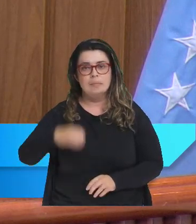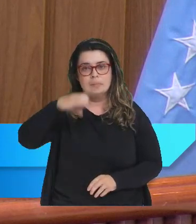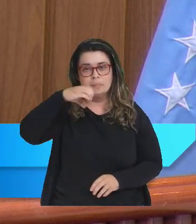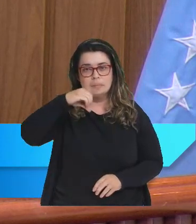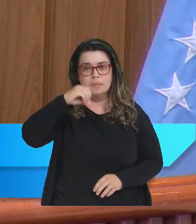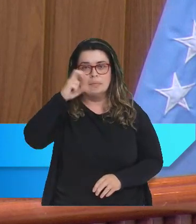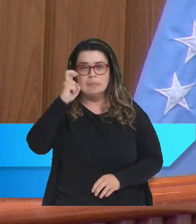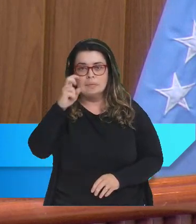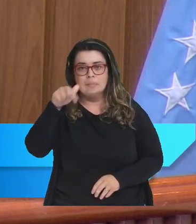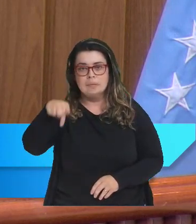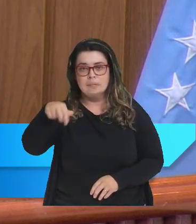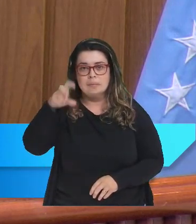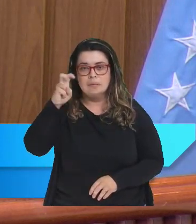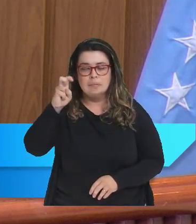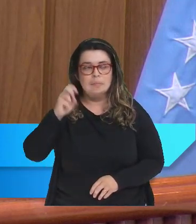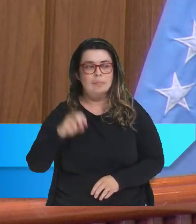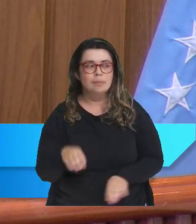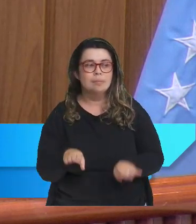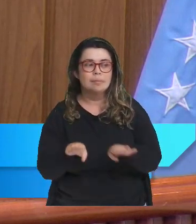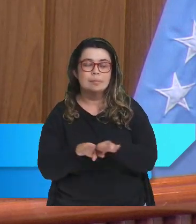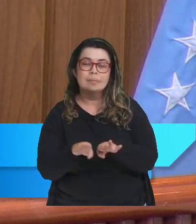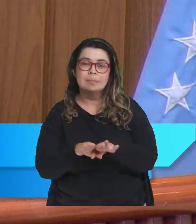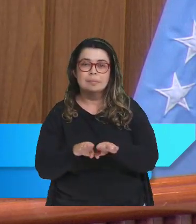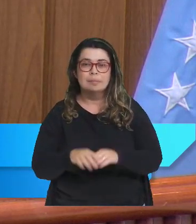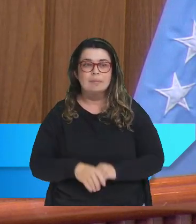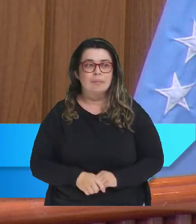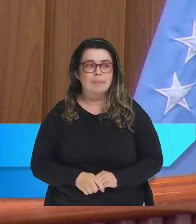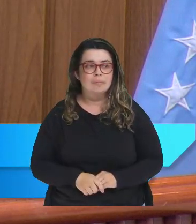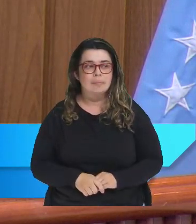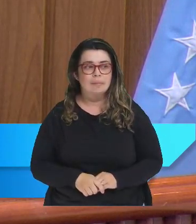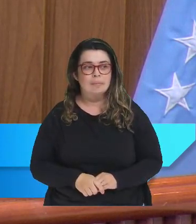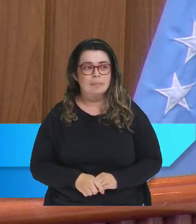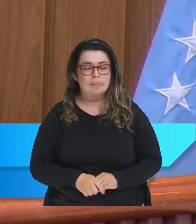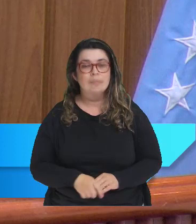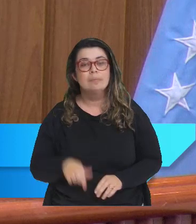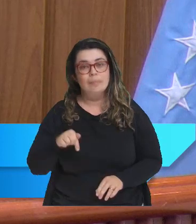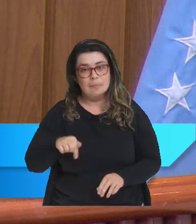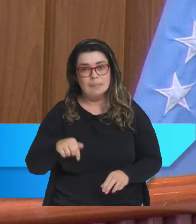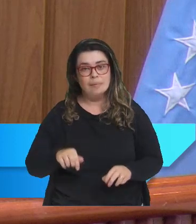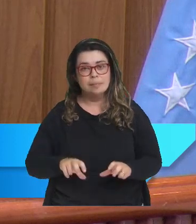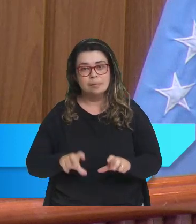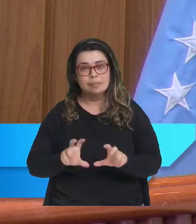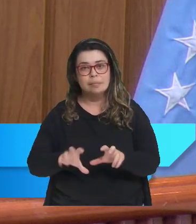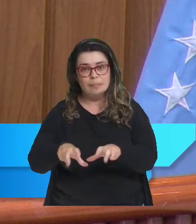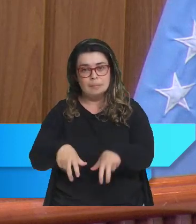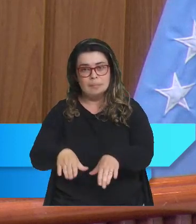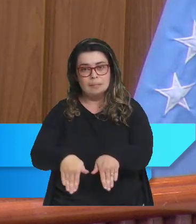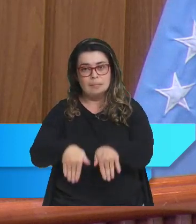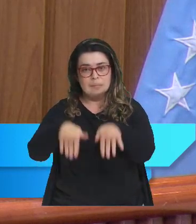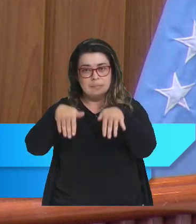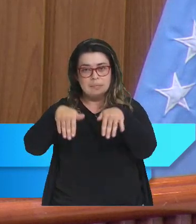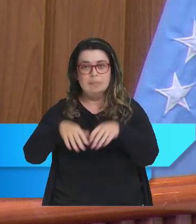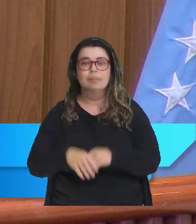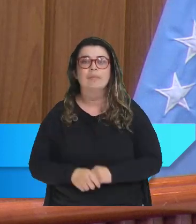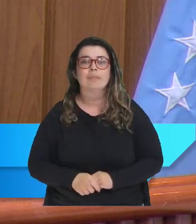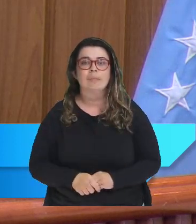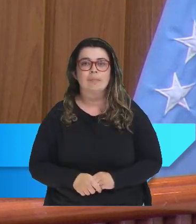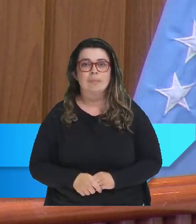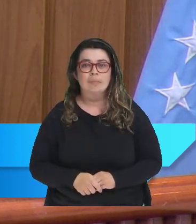95.5 e cumprimentar aqueles que nos assistem através da plenária. E quero falar, senhor presidente, do dia de